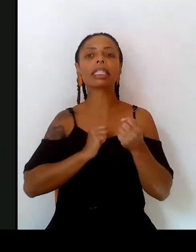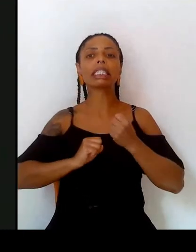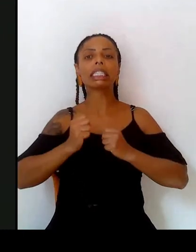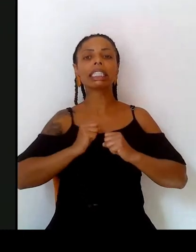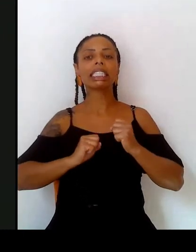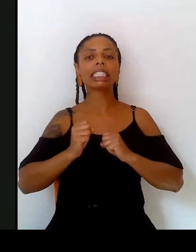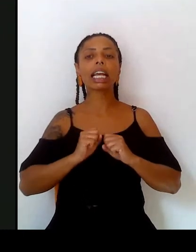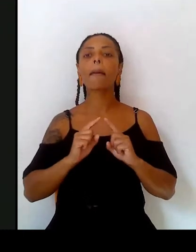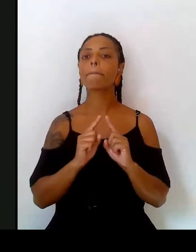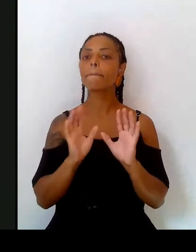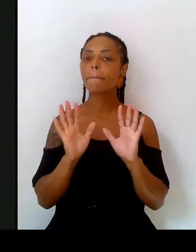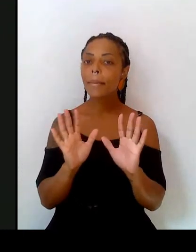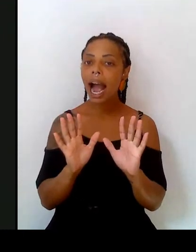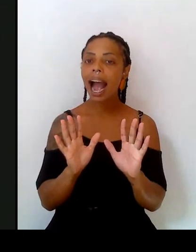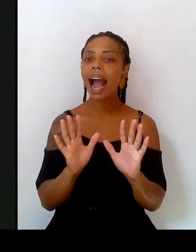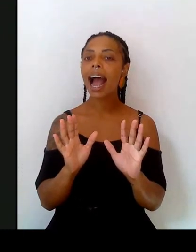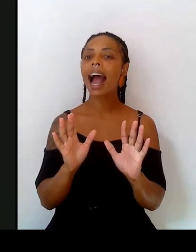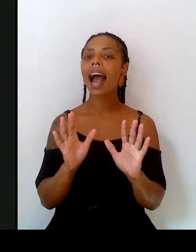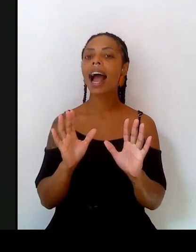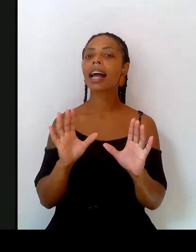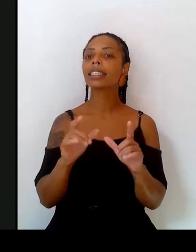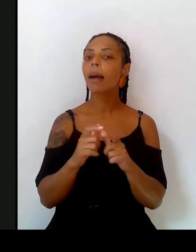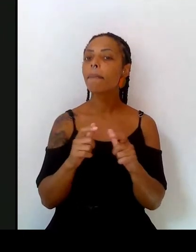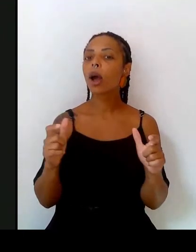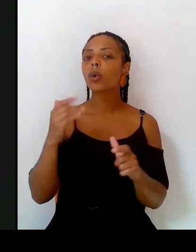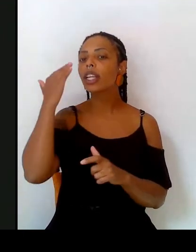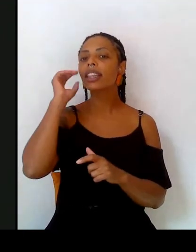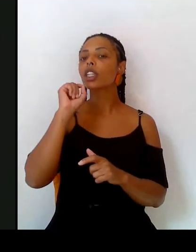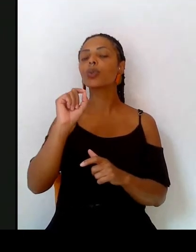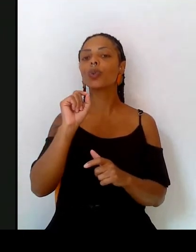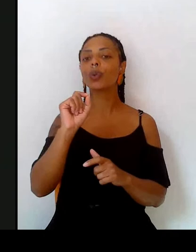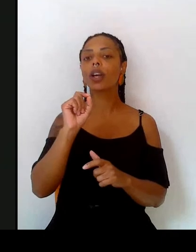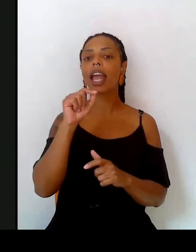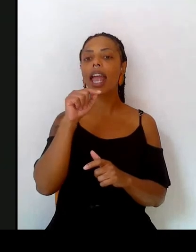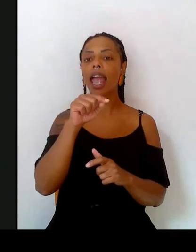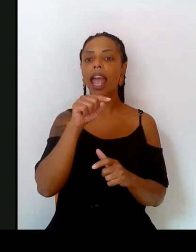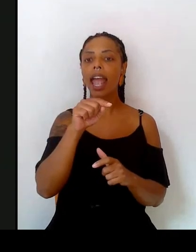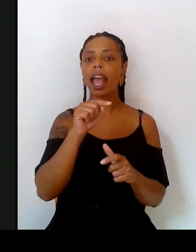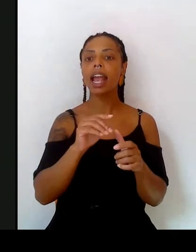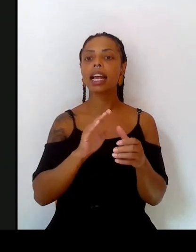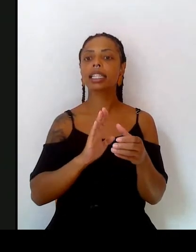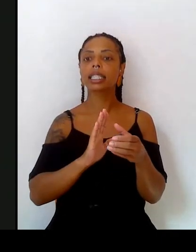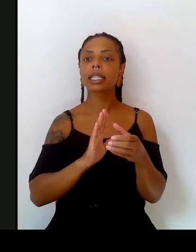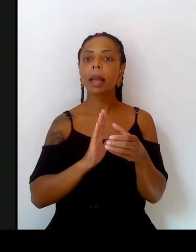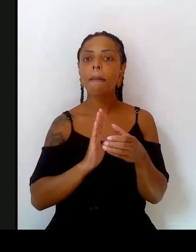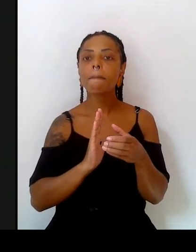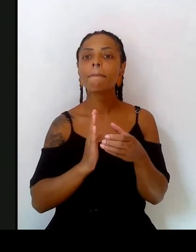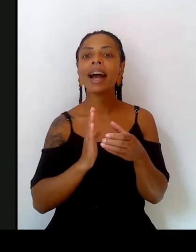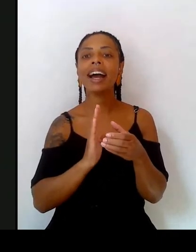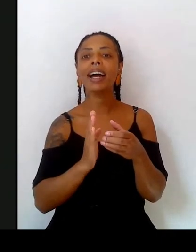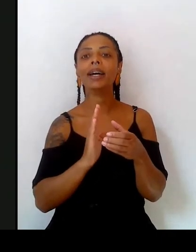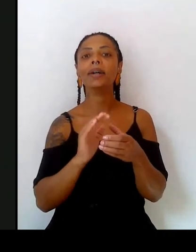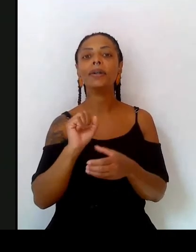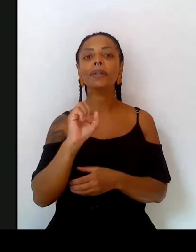uma um entendimento que o bairro do soco era um bairro que não se podia policiar